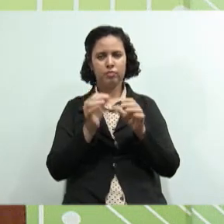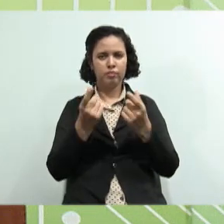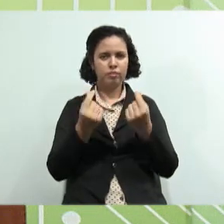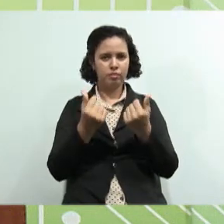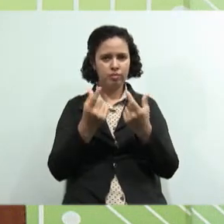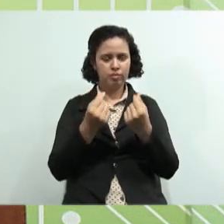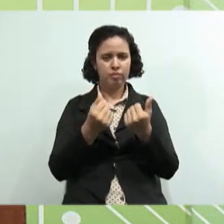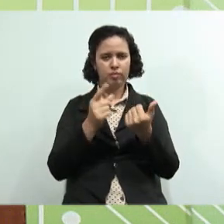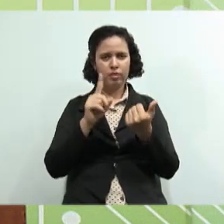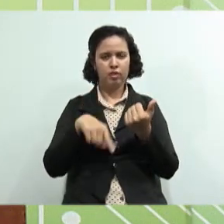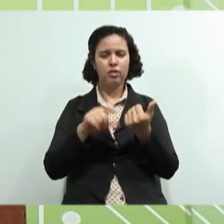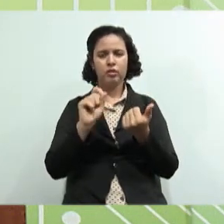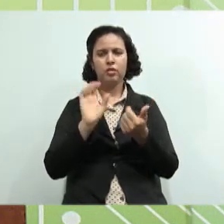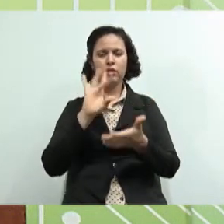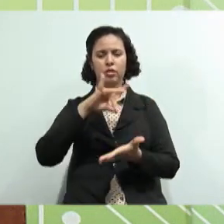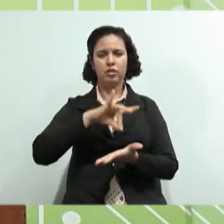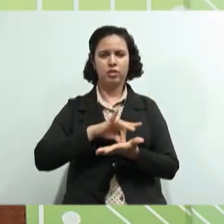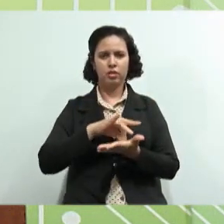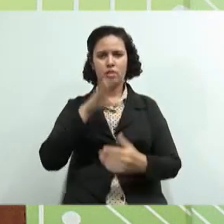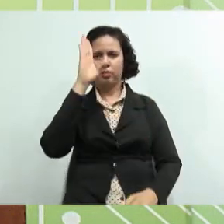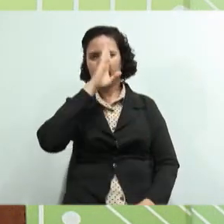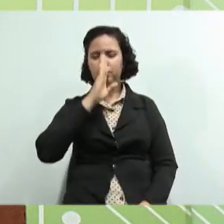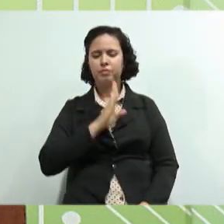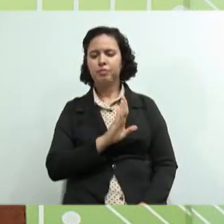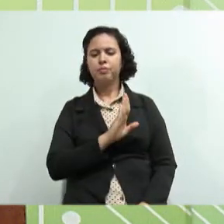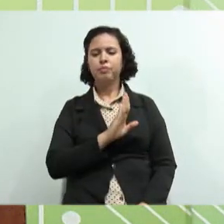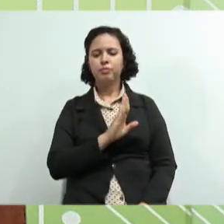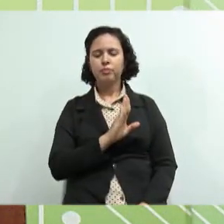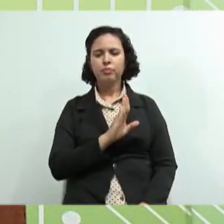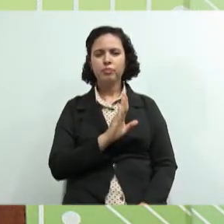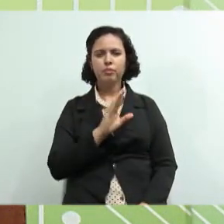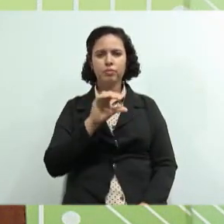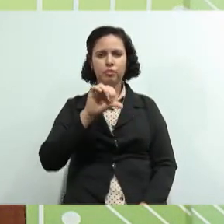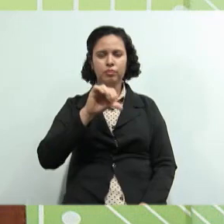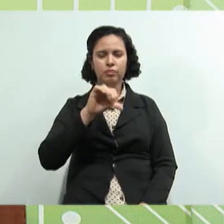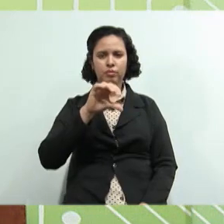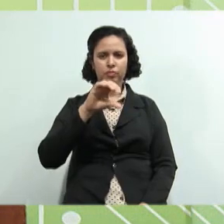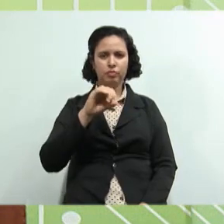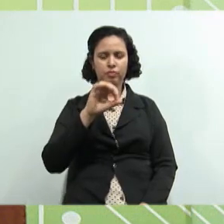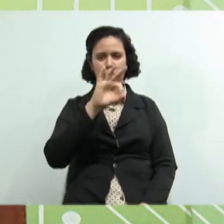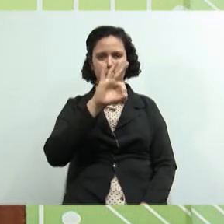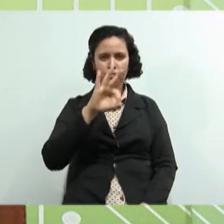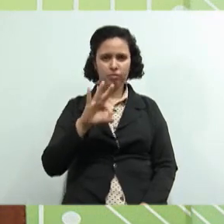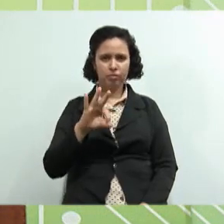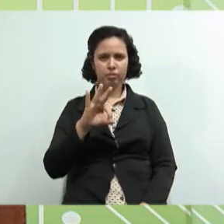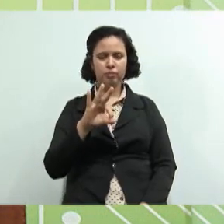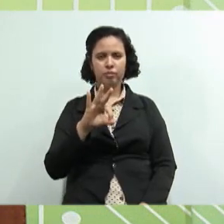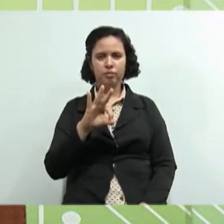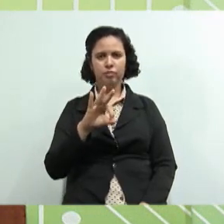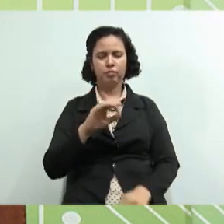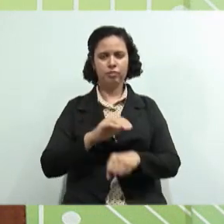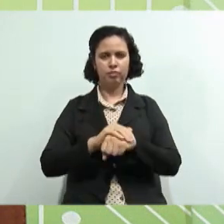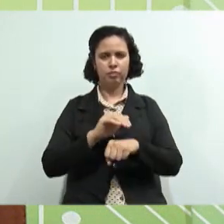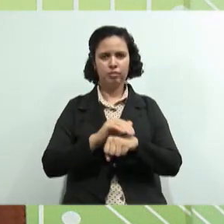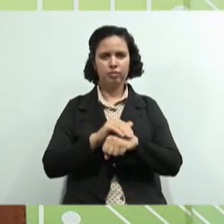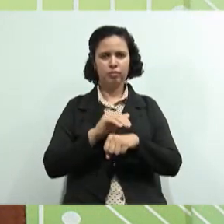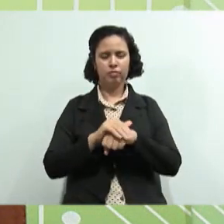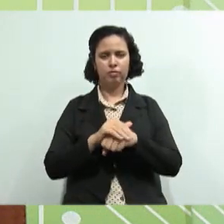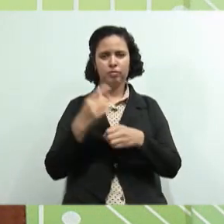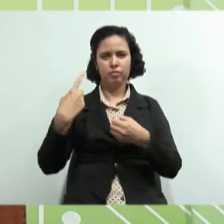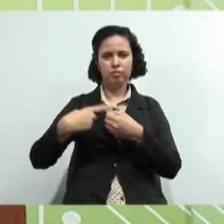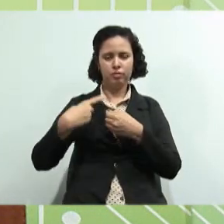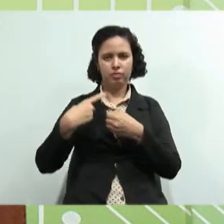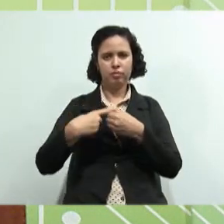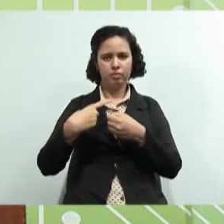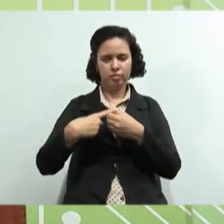ela é uma realidade do Brasil. Nós vemos que 90% da mão de obra dos municípios que têm menos de 20